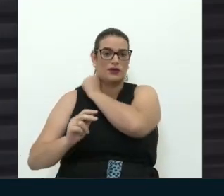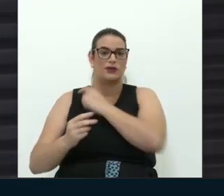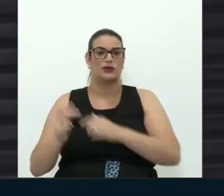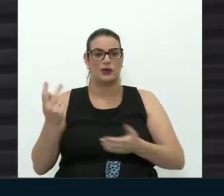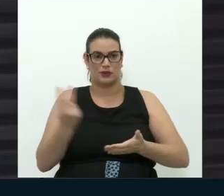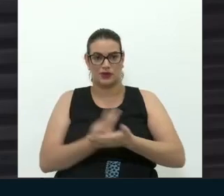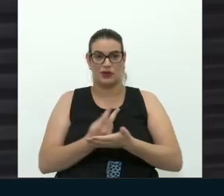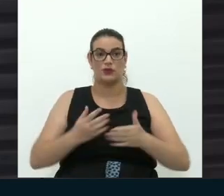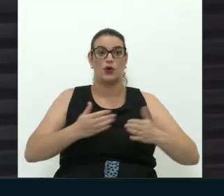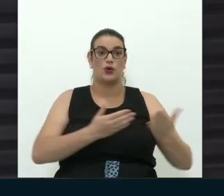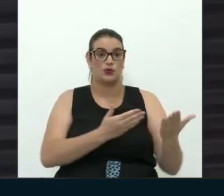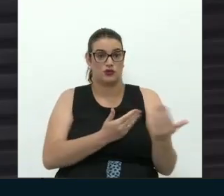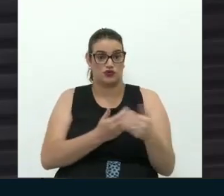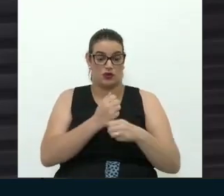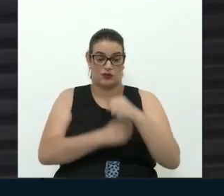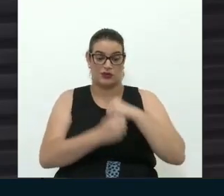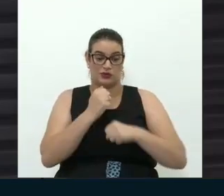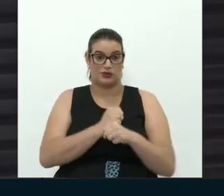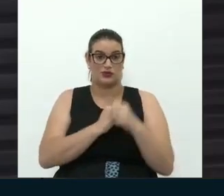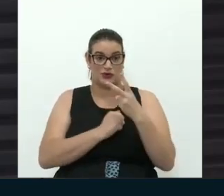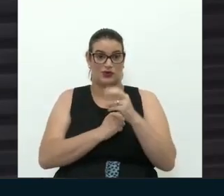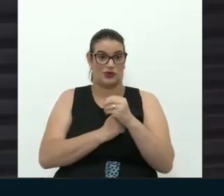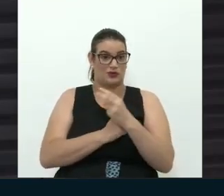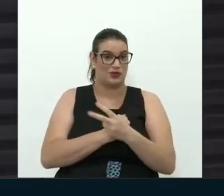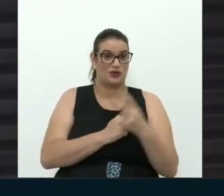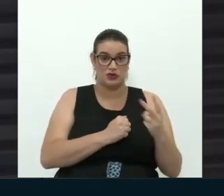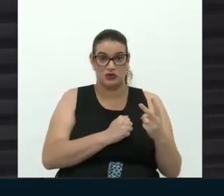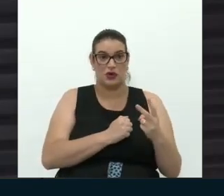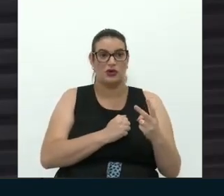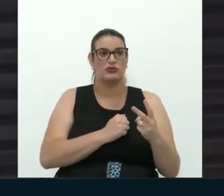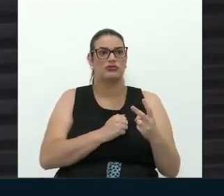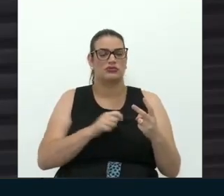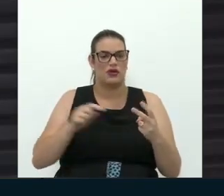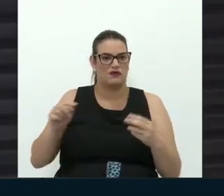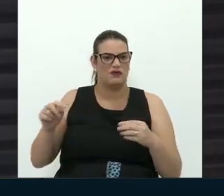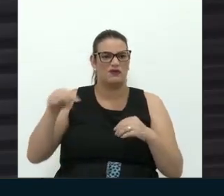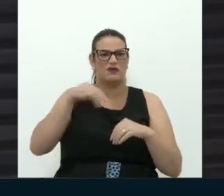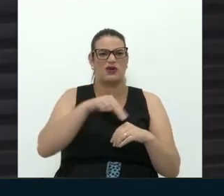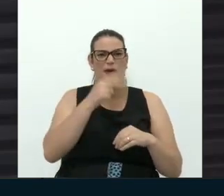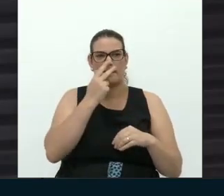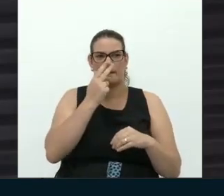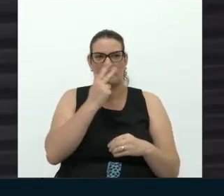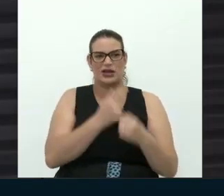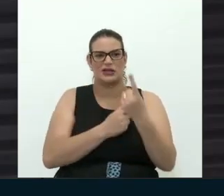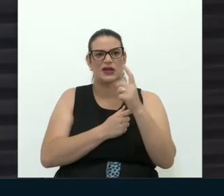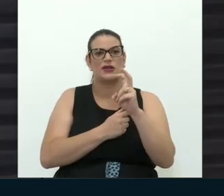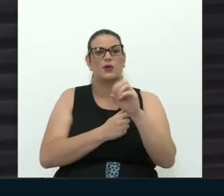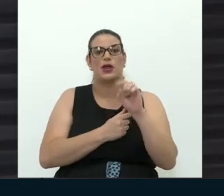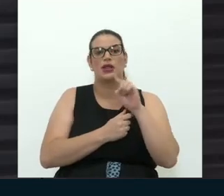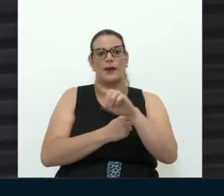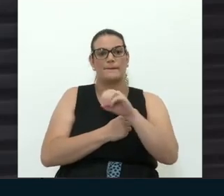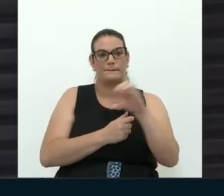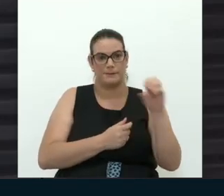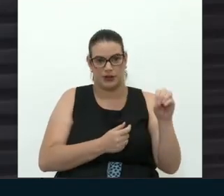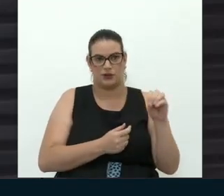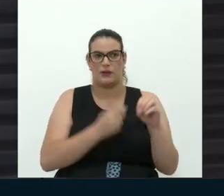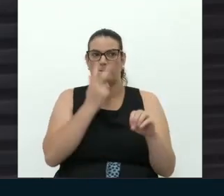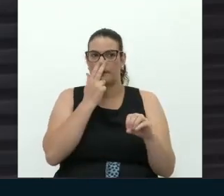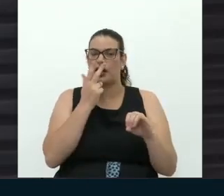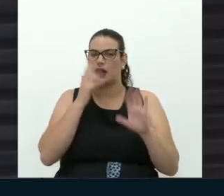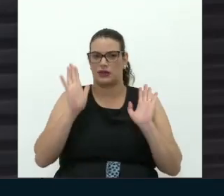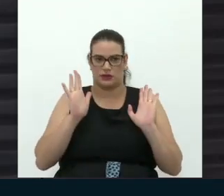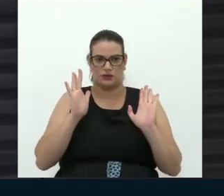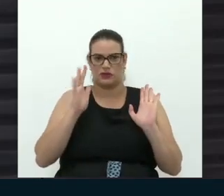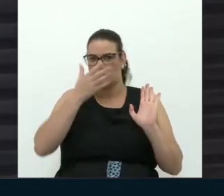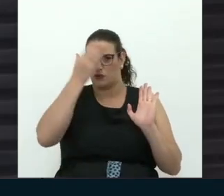2022 foram o recorde de alistamento eleitoral se eu não me engano foram 150.000 se se eu não me engano você não me falha